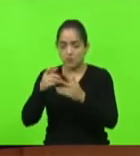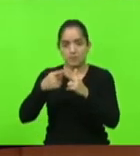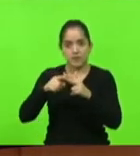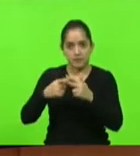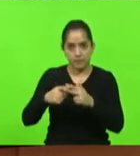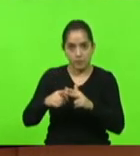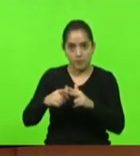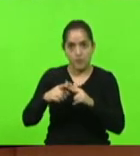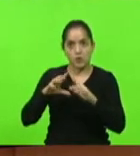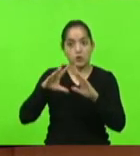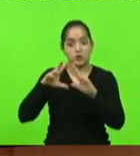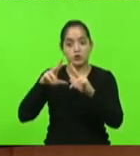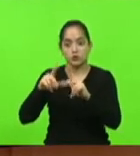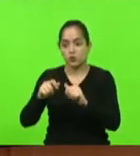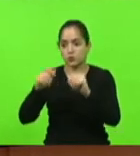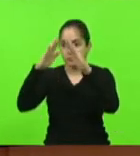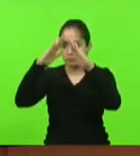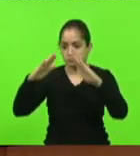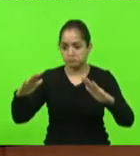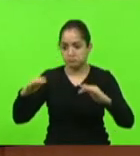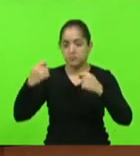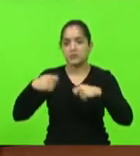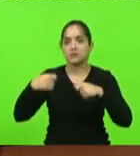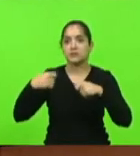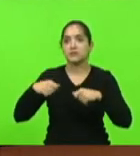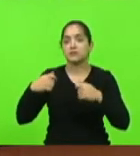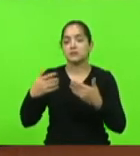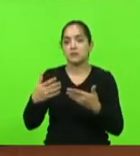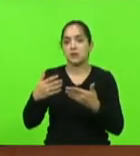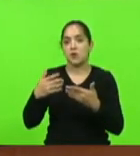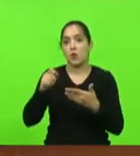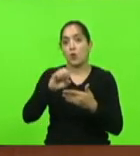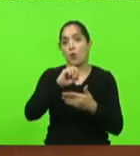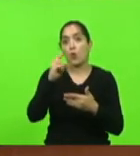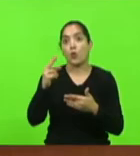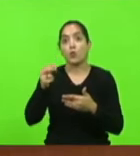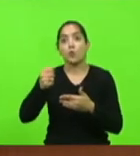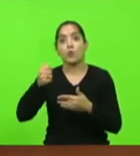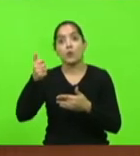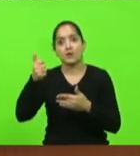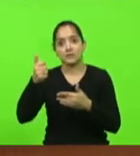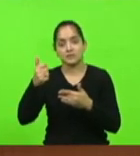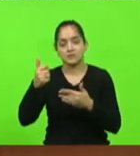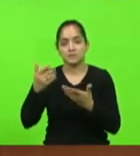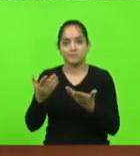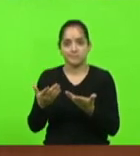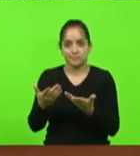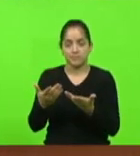todas elas precisam de telhado, senão quase todas precisam mexer no telhado